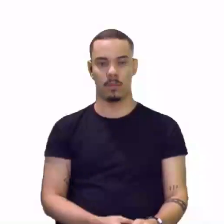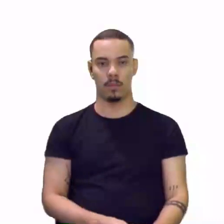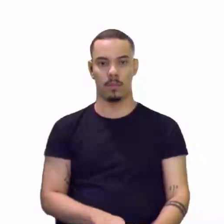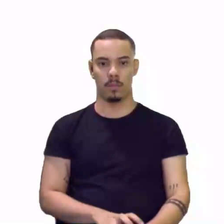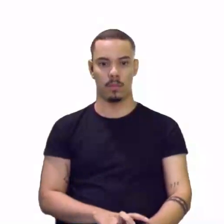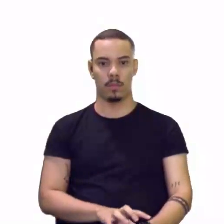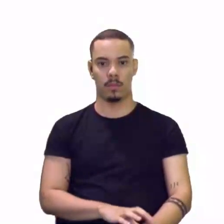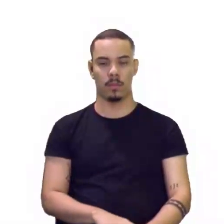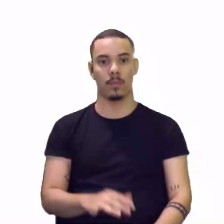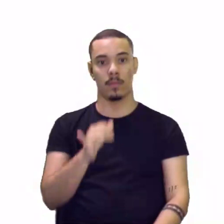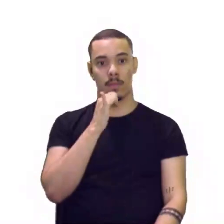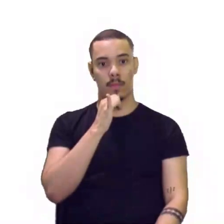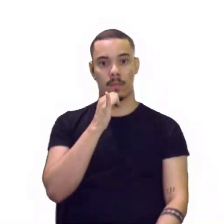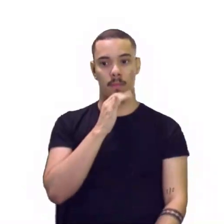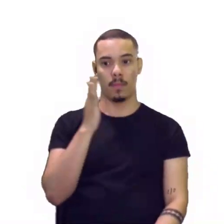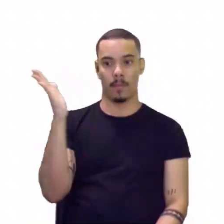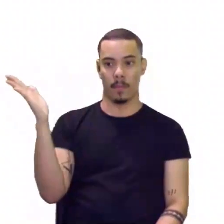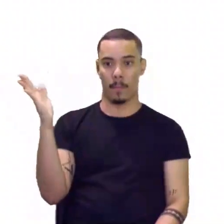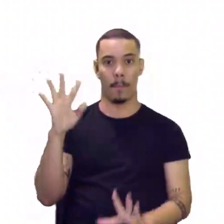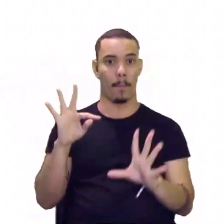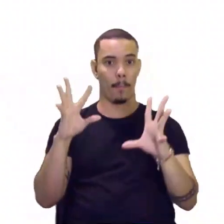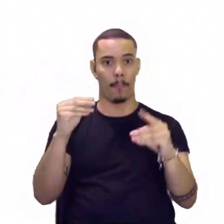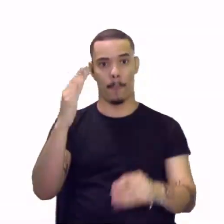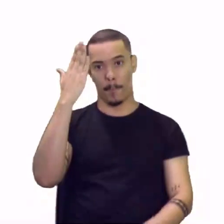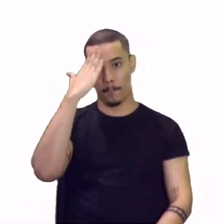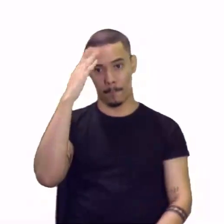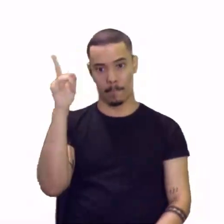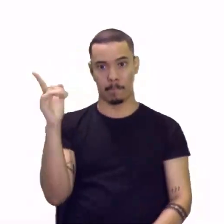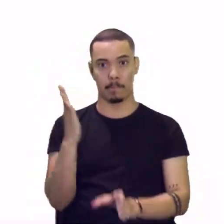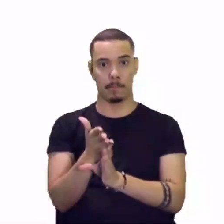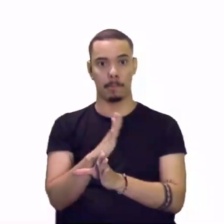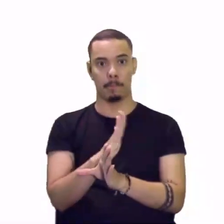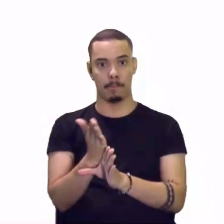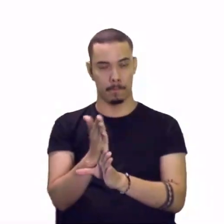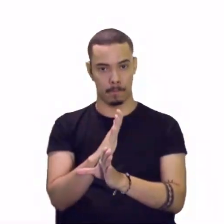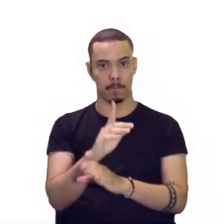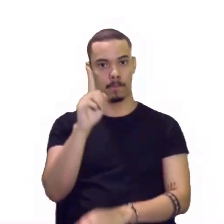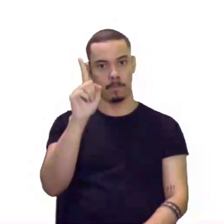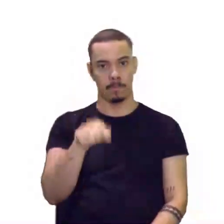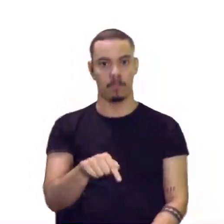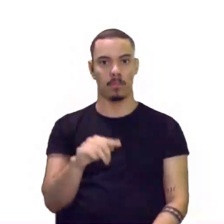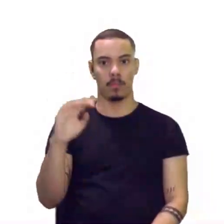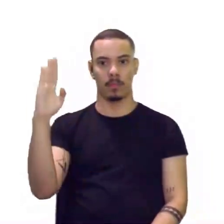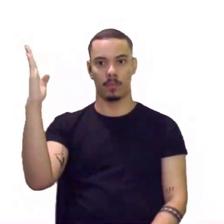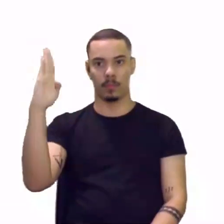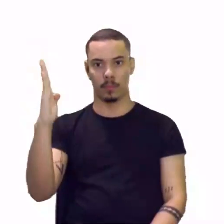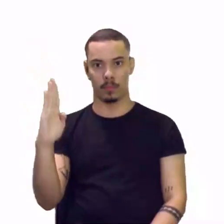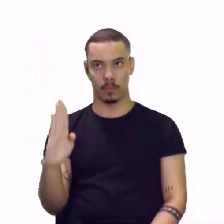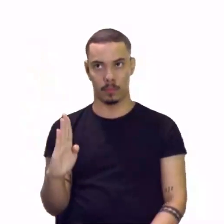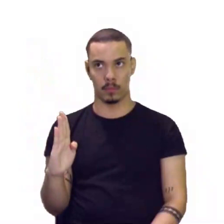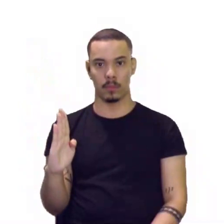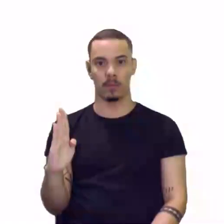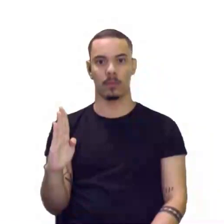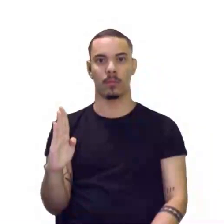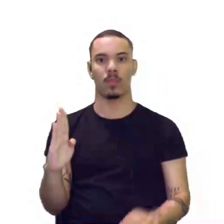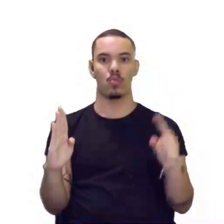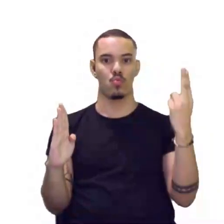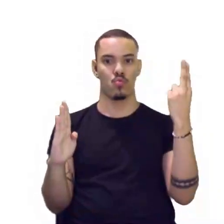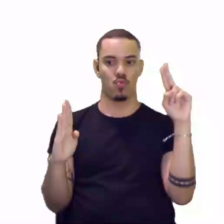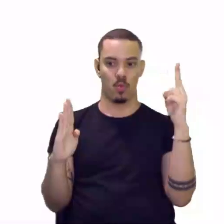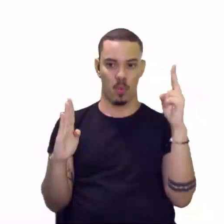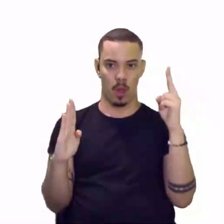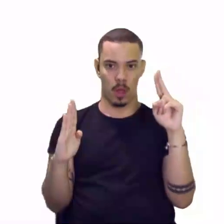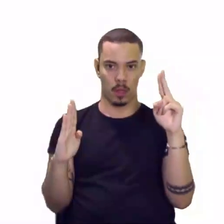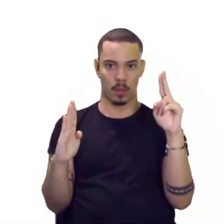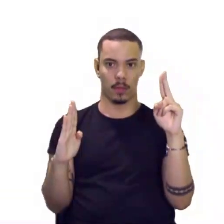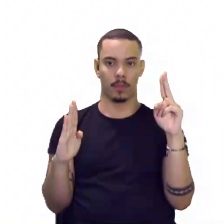Por exemplo, aí todo mundo sabe que essa região é a fronteira, né? Por exemplo, aí entre o Brasil e o Uruguai.